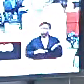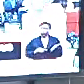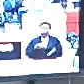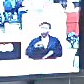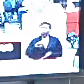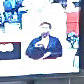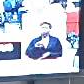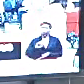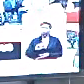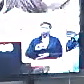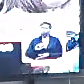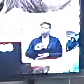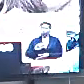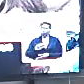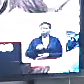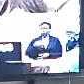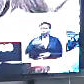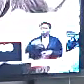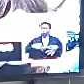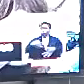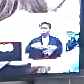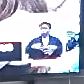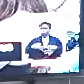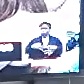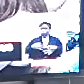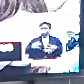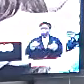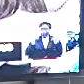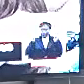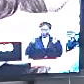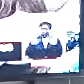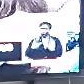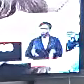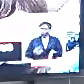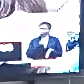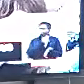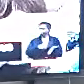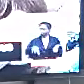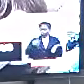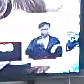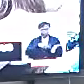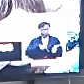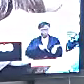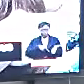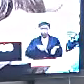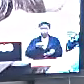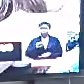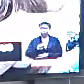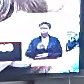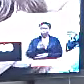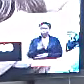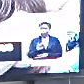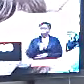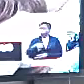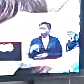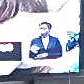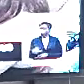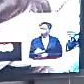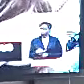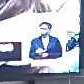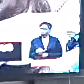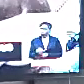suspendeu que é pelo jeito já transitar e julgada o STJ é o é Benjamim DIU o seguinte os